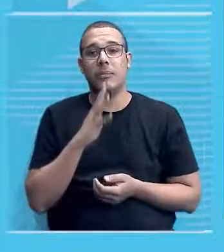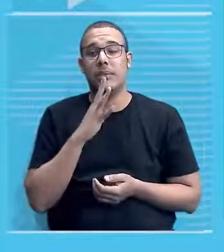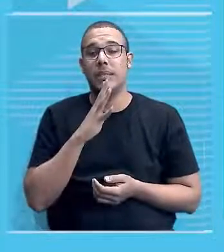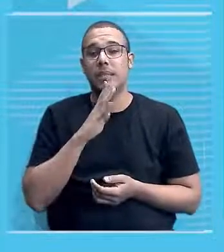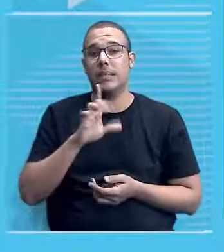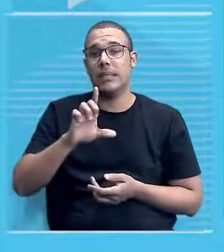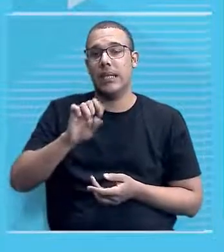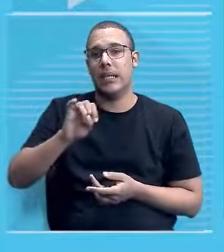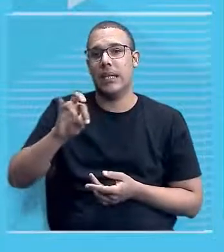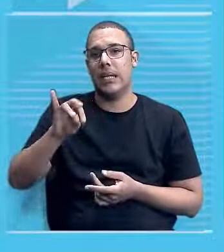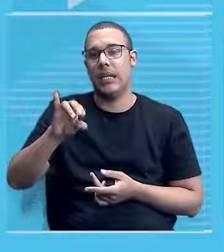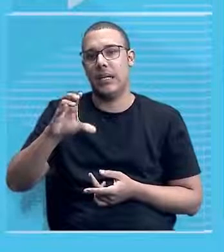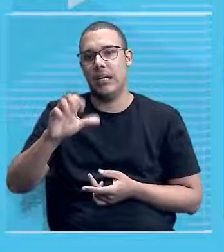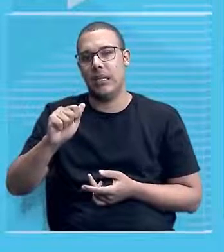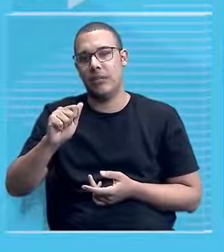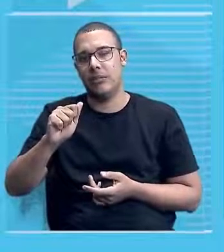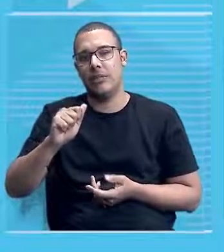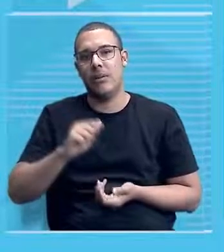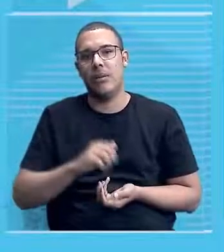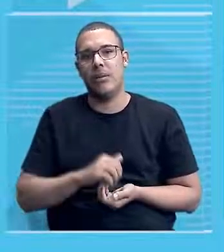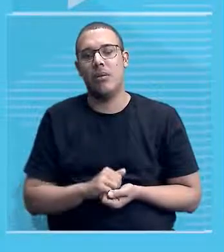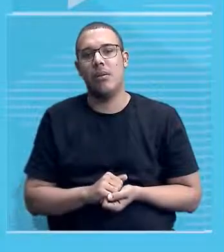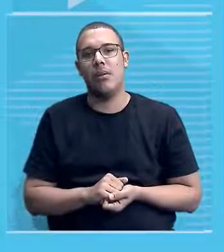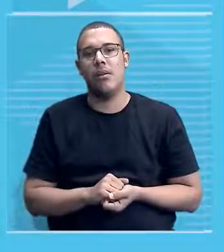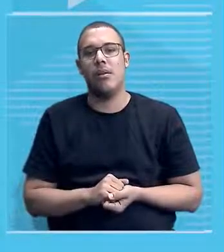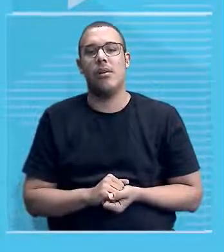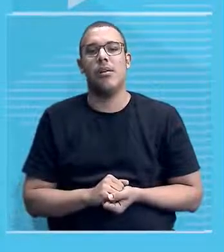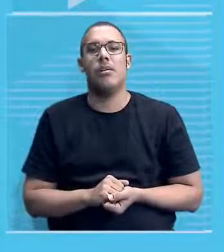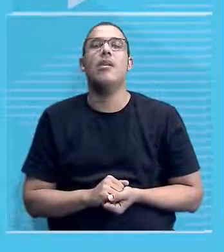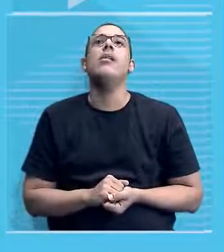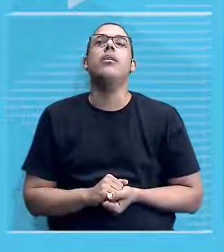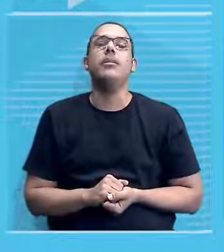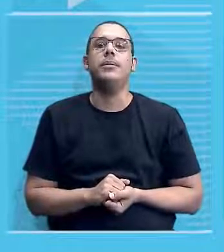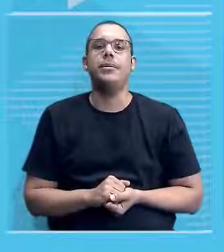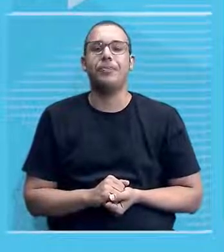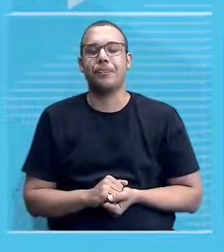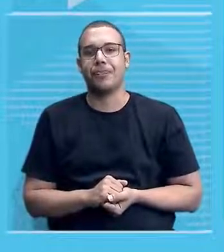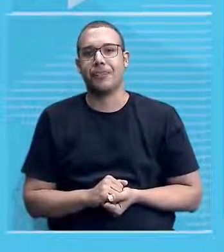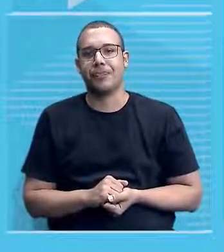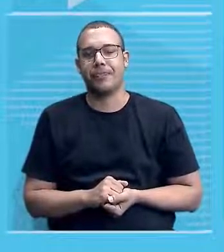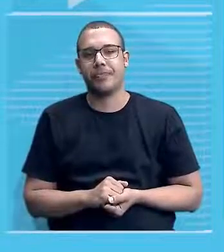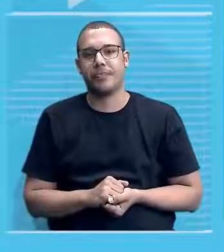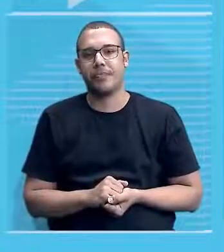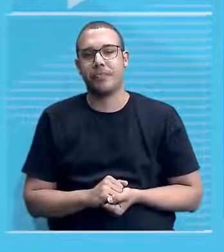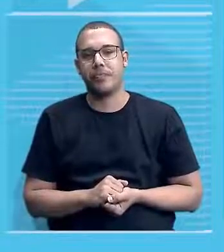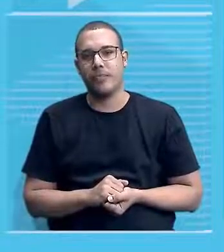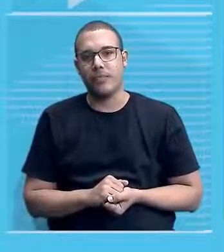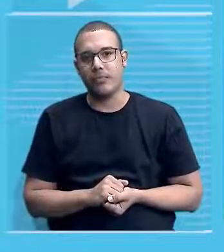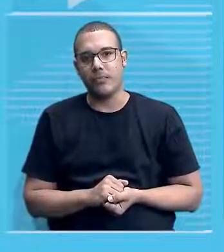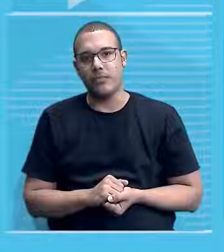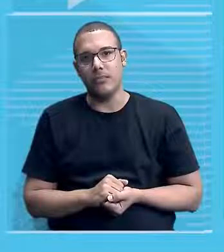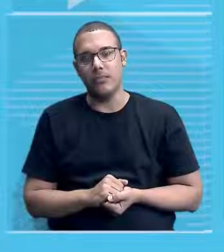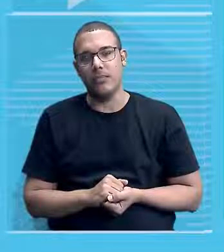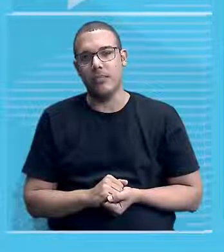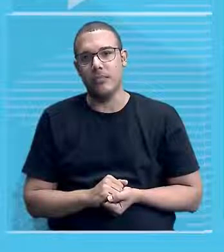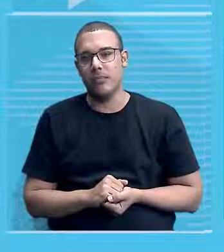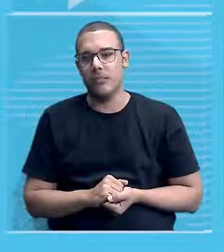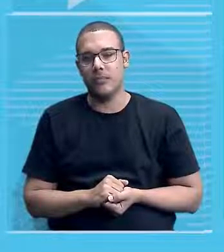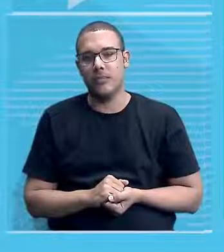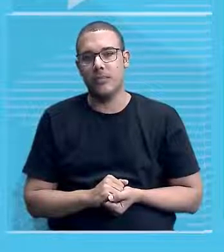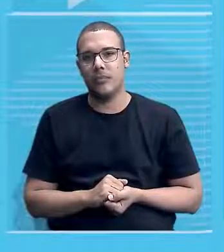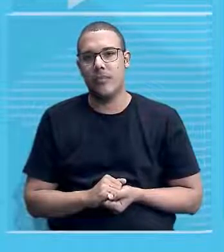a poesia lírica do Cláudio Manuel da Costa foi quem Claro